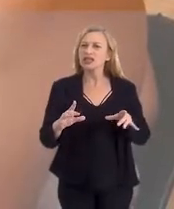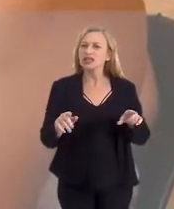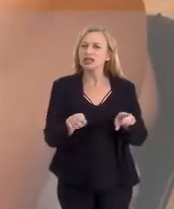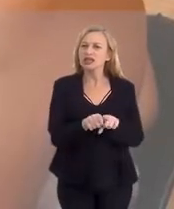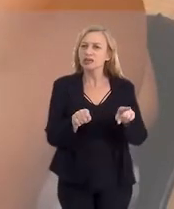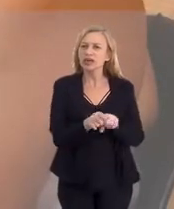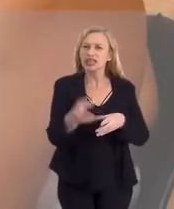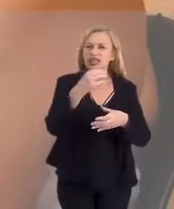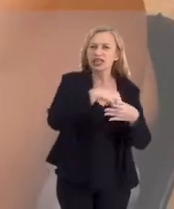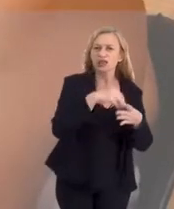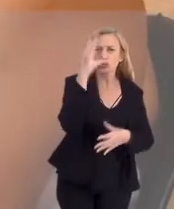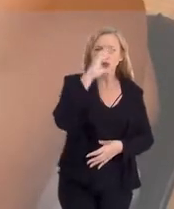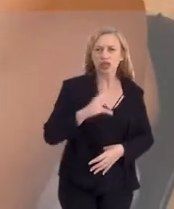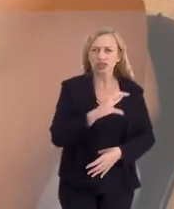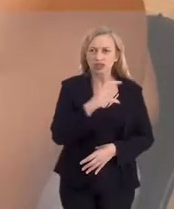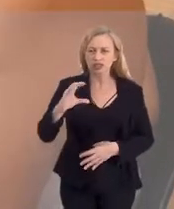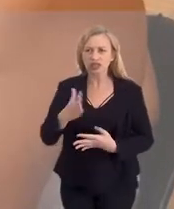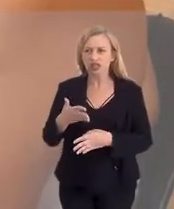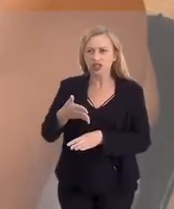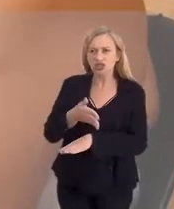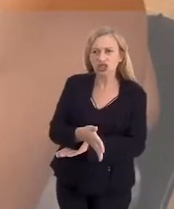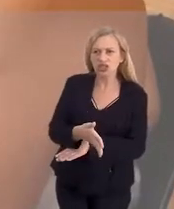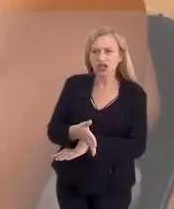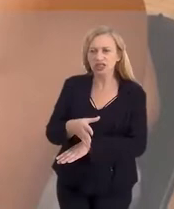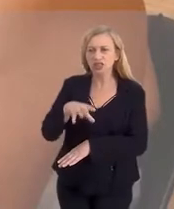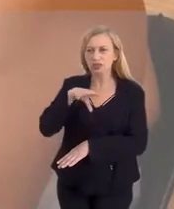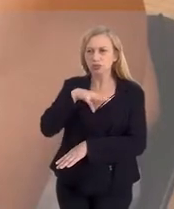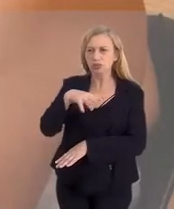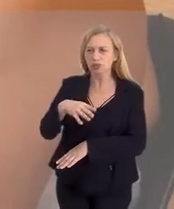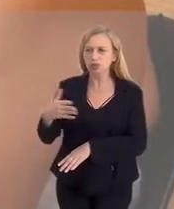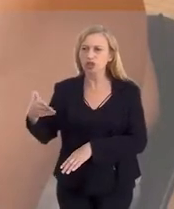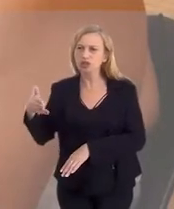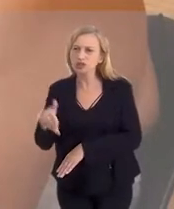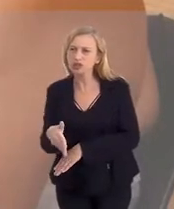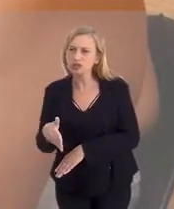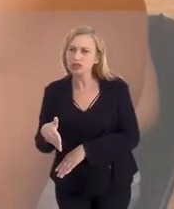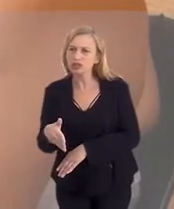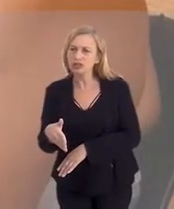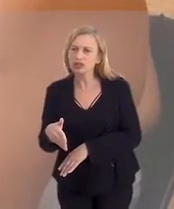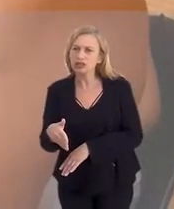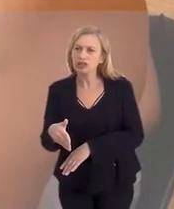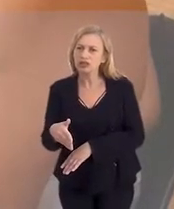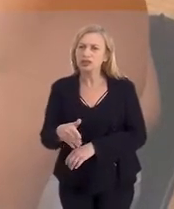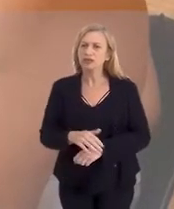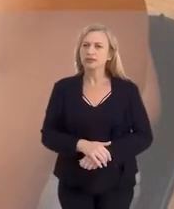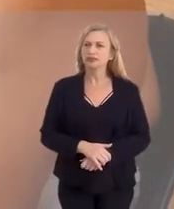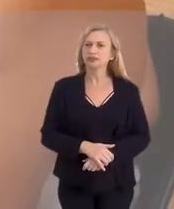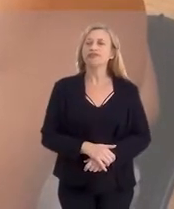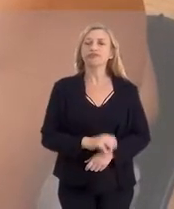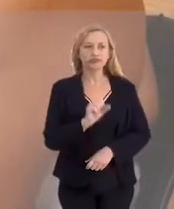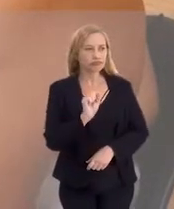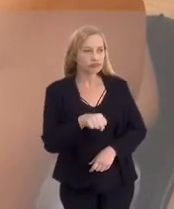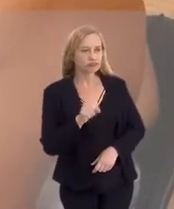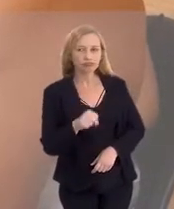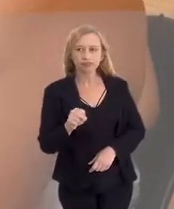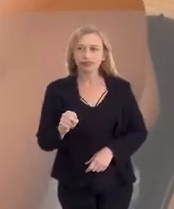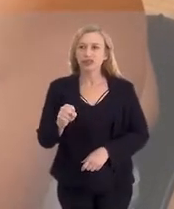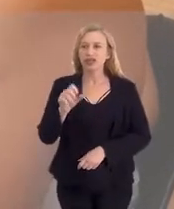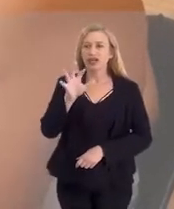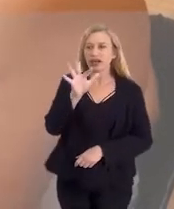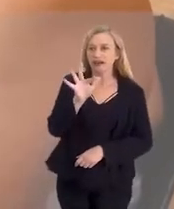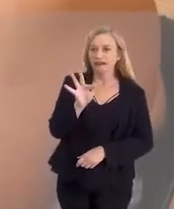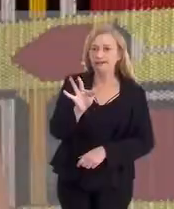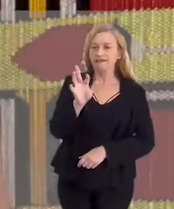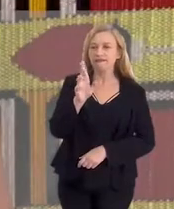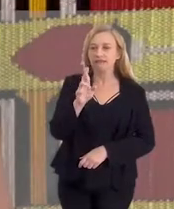se reconhecem também no catolicismo na chegada dos portugueses, na chegada dos freis aqui? Sim.